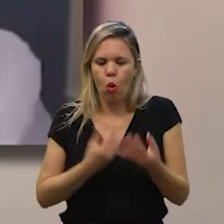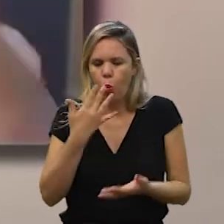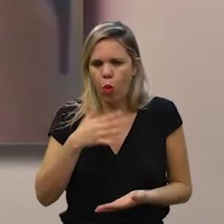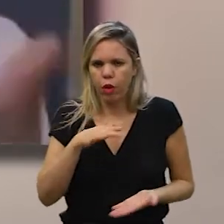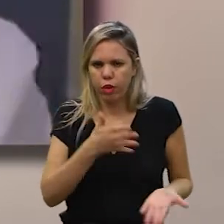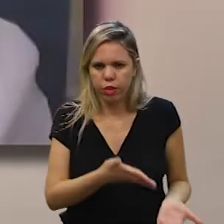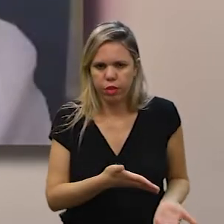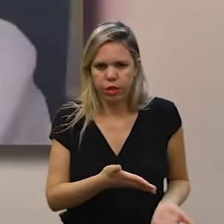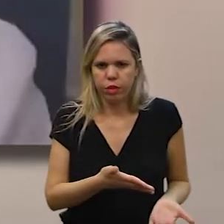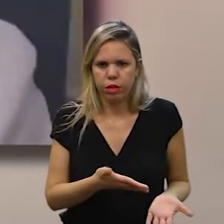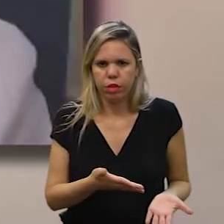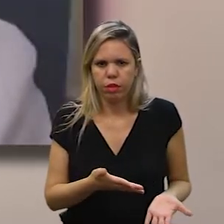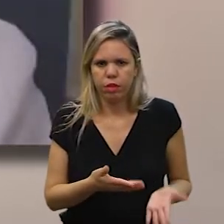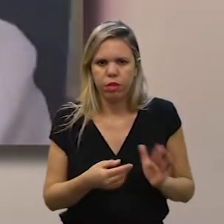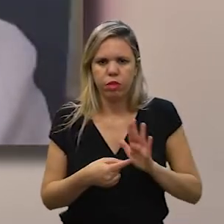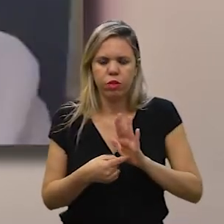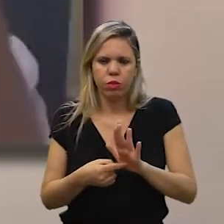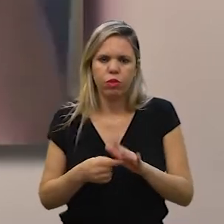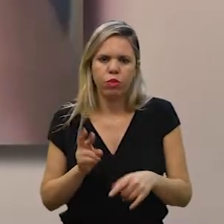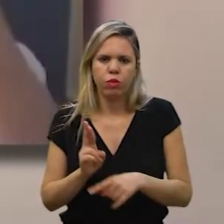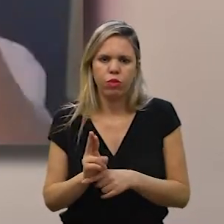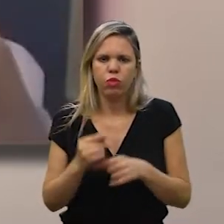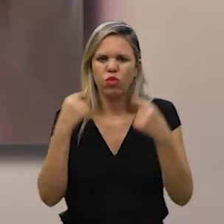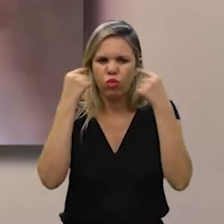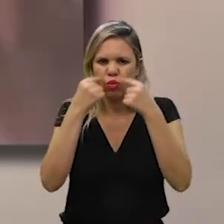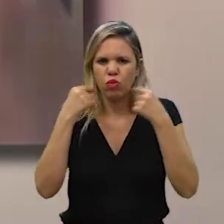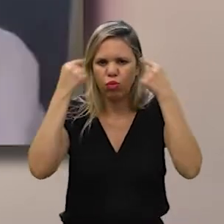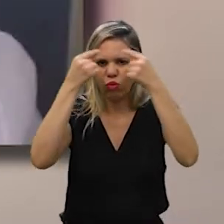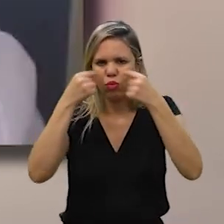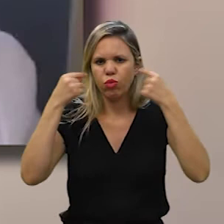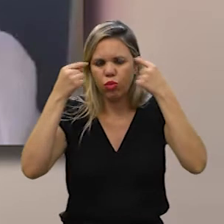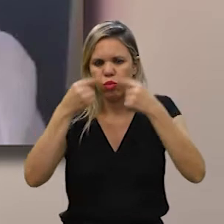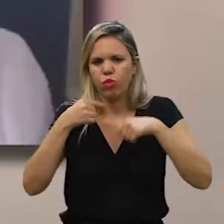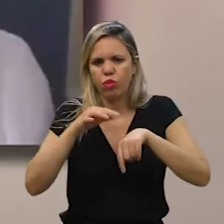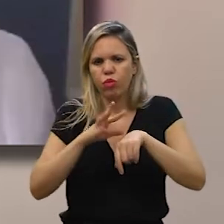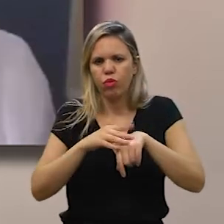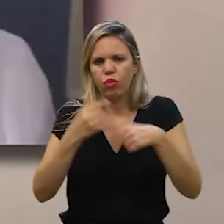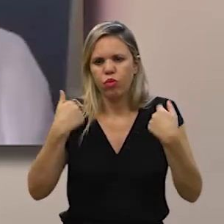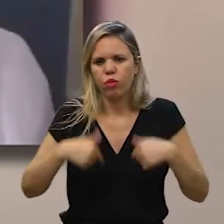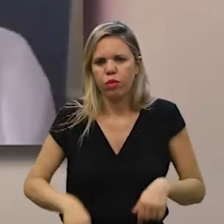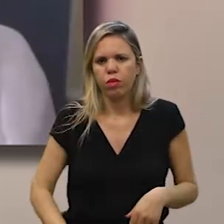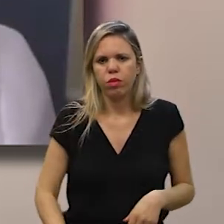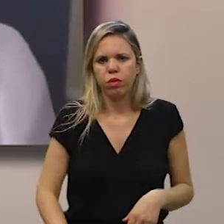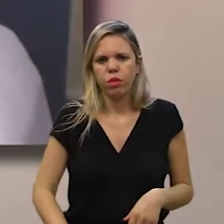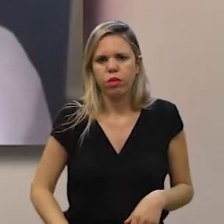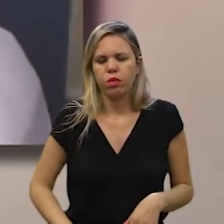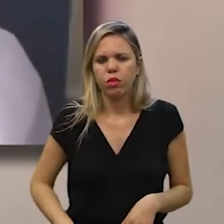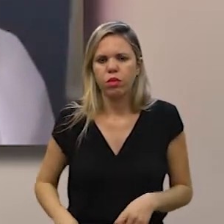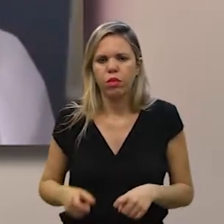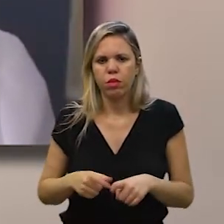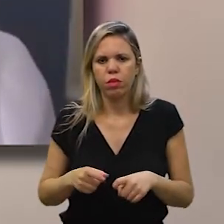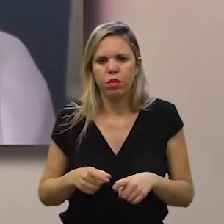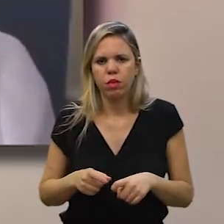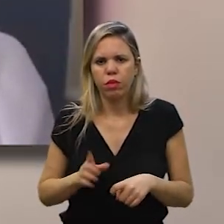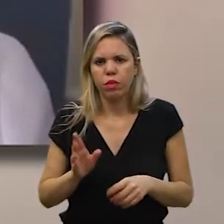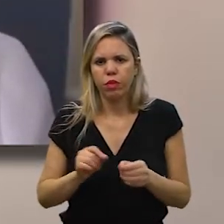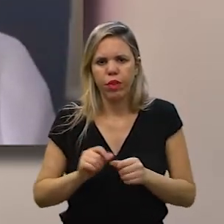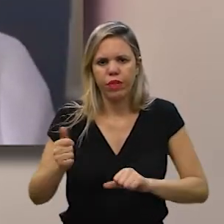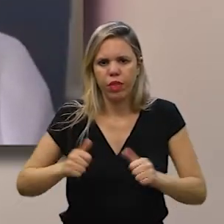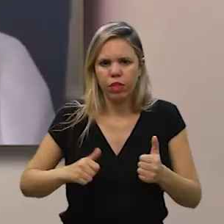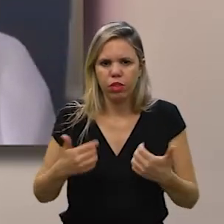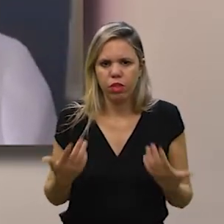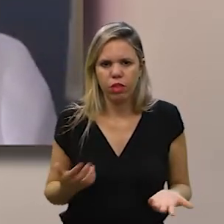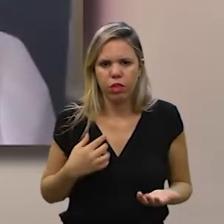a criança se apresenta com as manchinhas, com as feridinhas no corpo, é que o pediatra já vai fazer